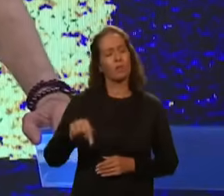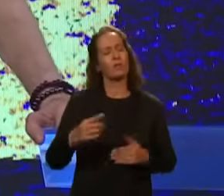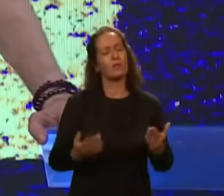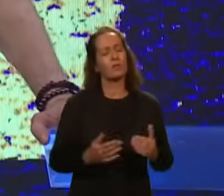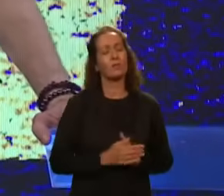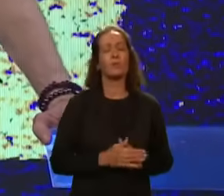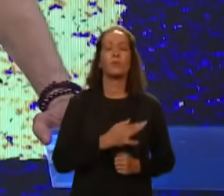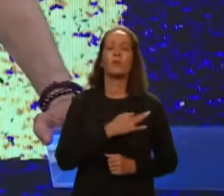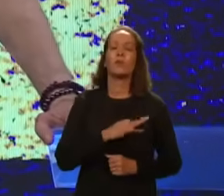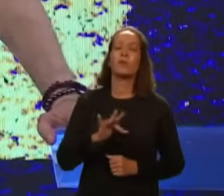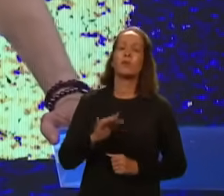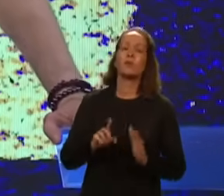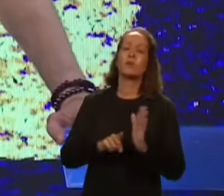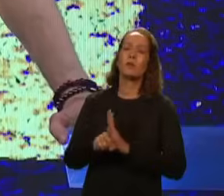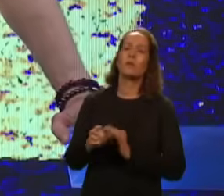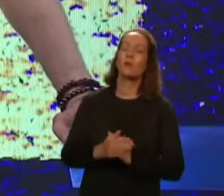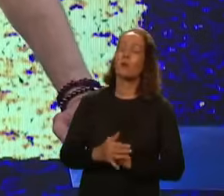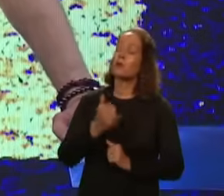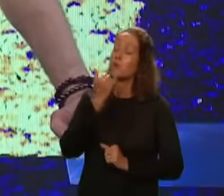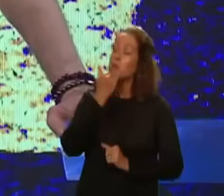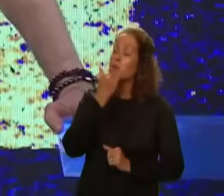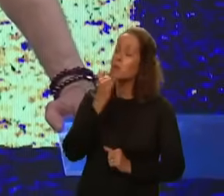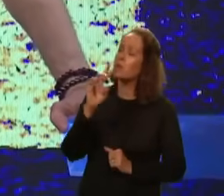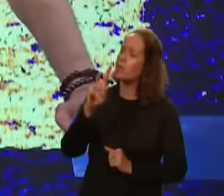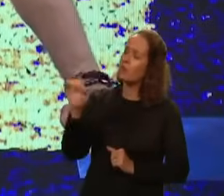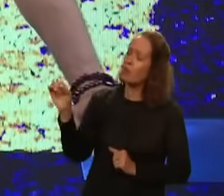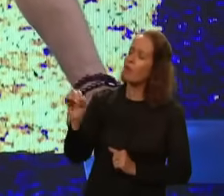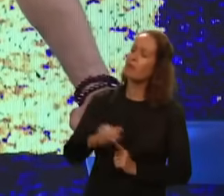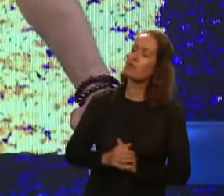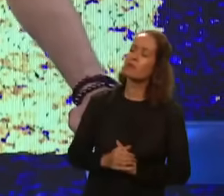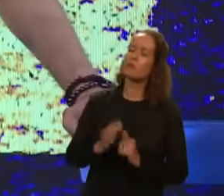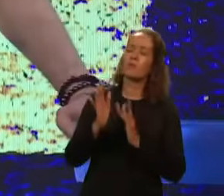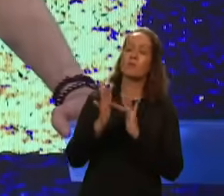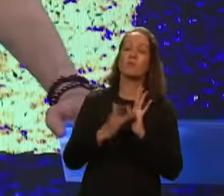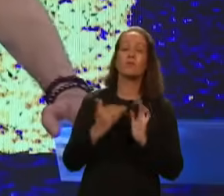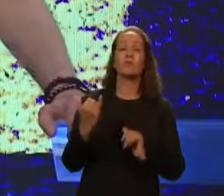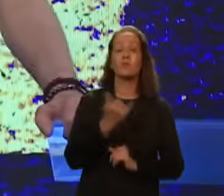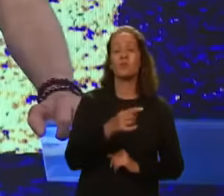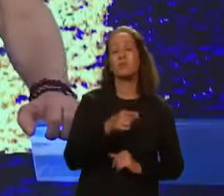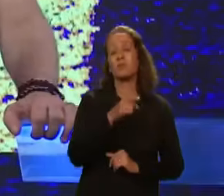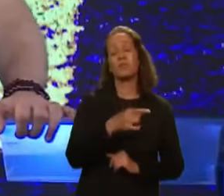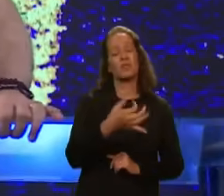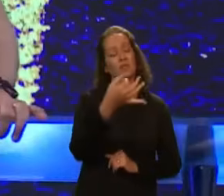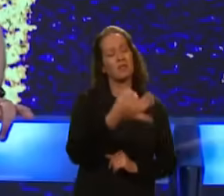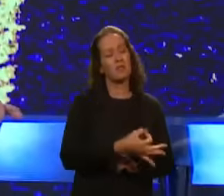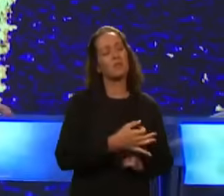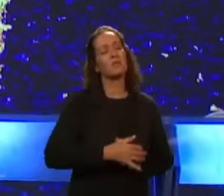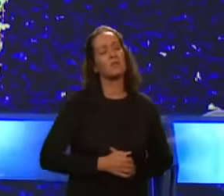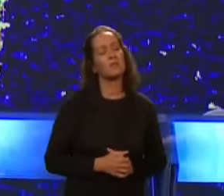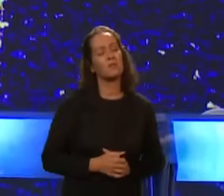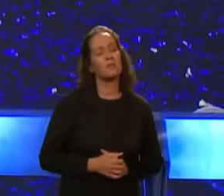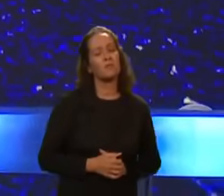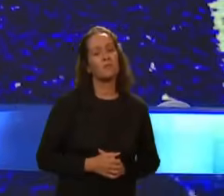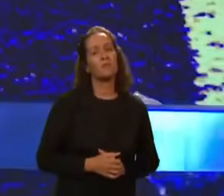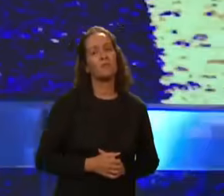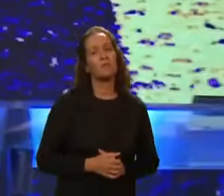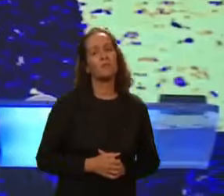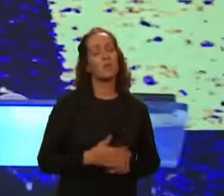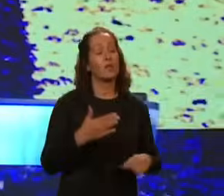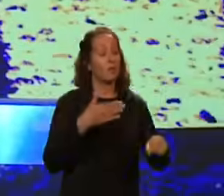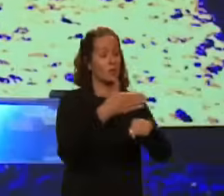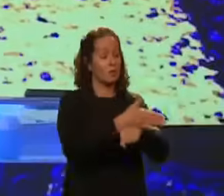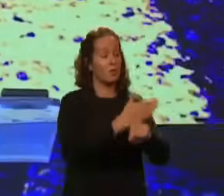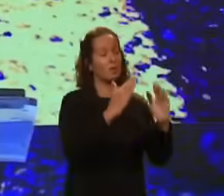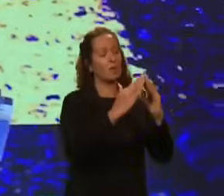O fariseu falou: o que perdoou 500. Jesus falou: você está certo. Eu entrei na sua